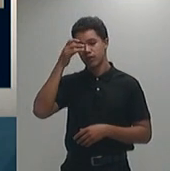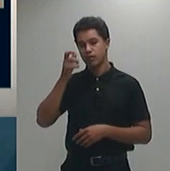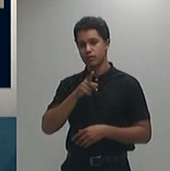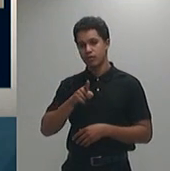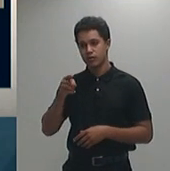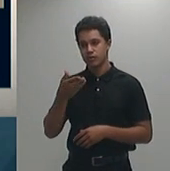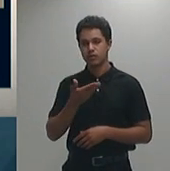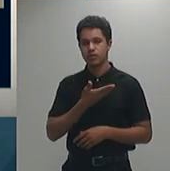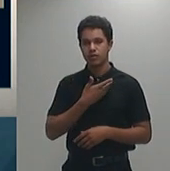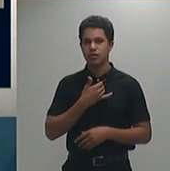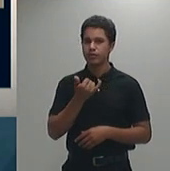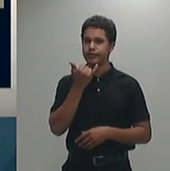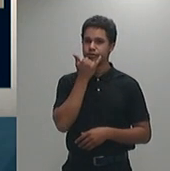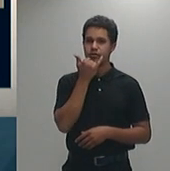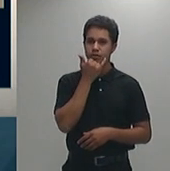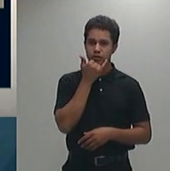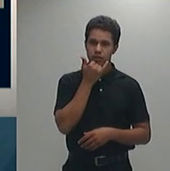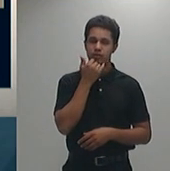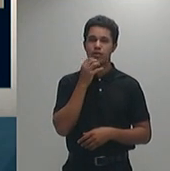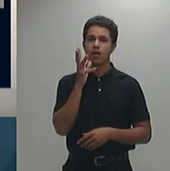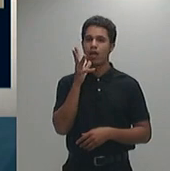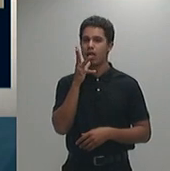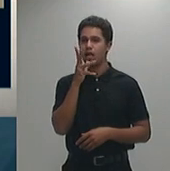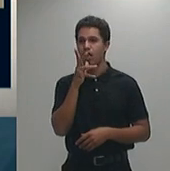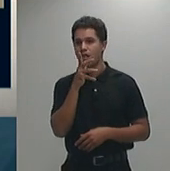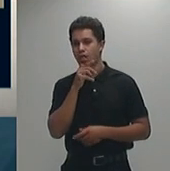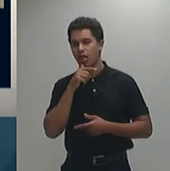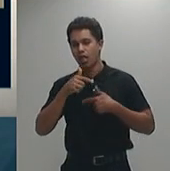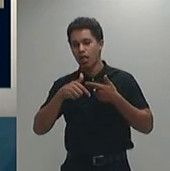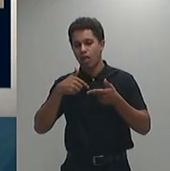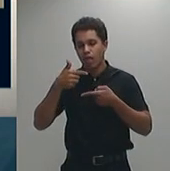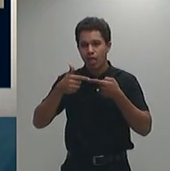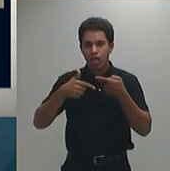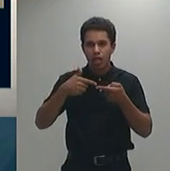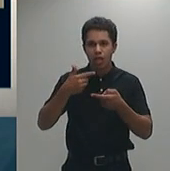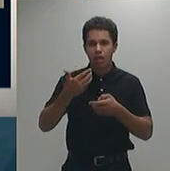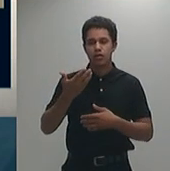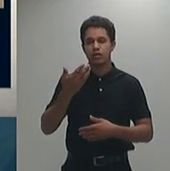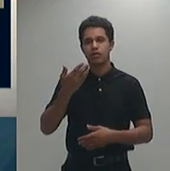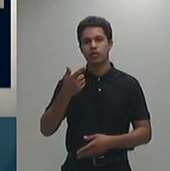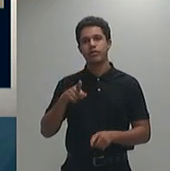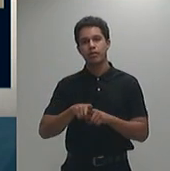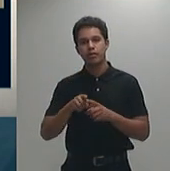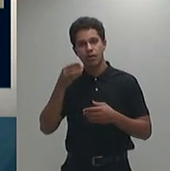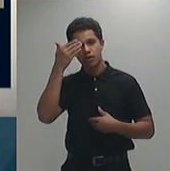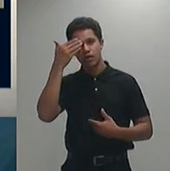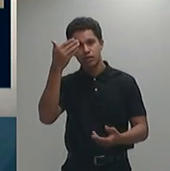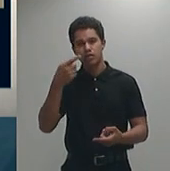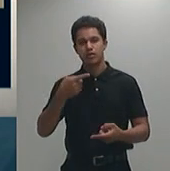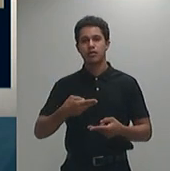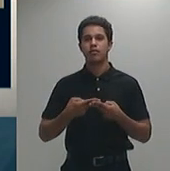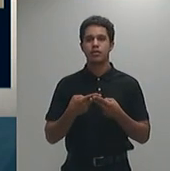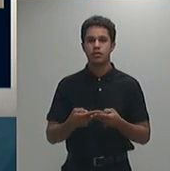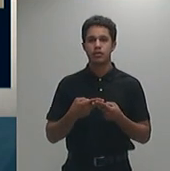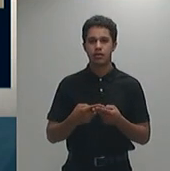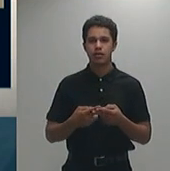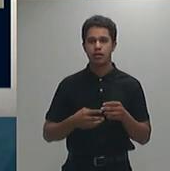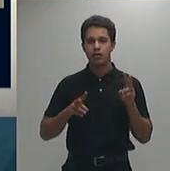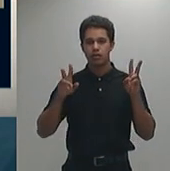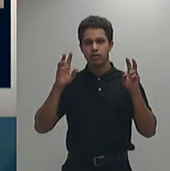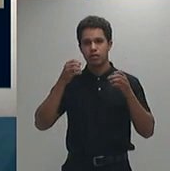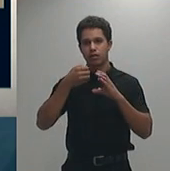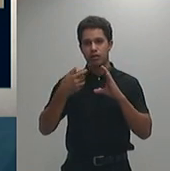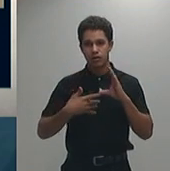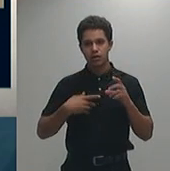desculpas pela demora e pela parte de agradecendo a paciência caracterizado o conflito entre tribunais arbitrais suscitado declarar a competência